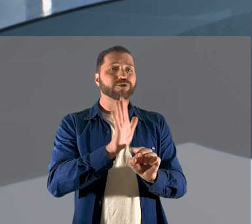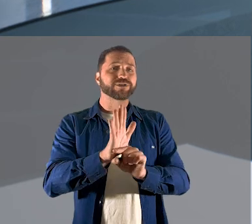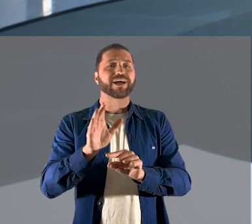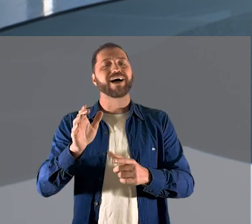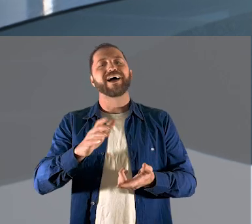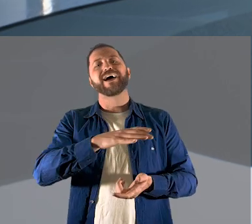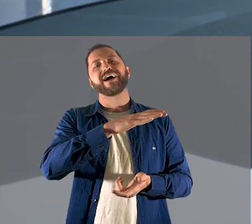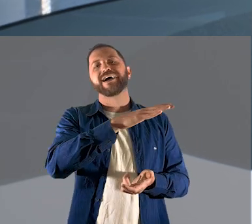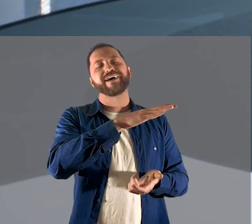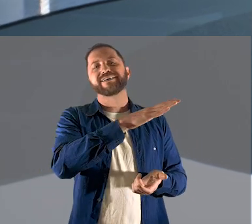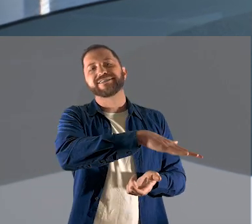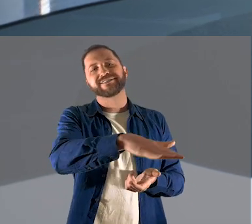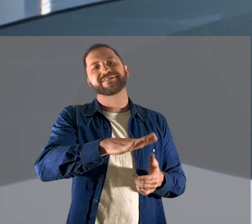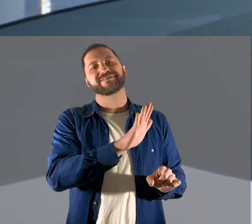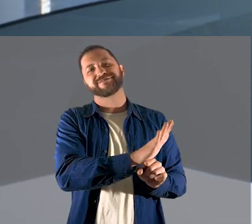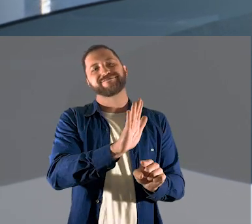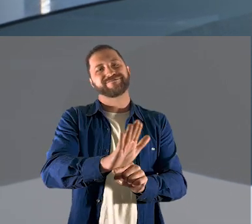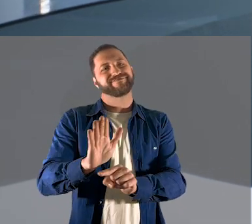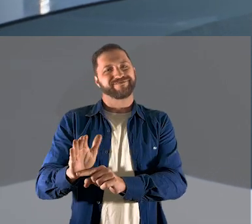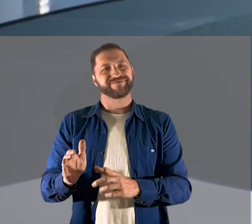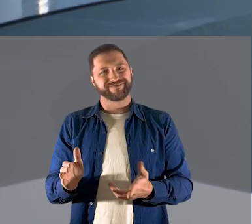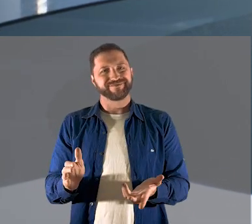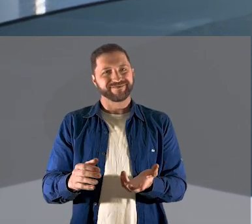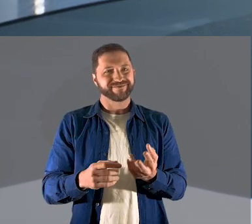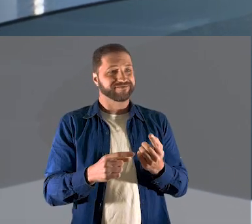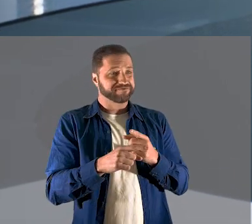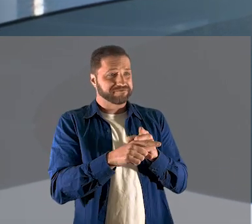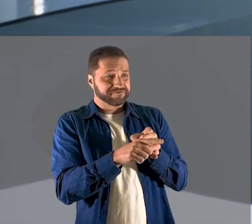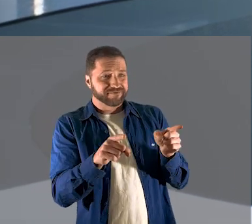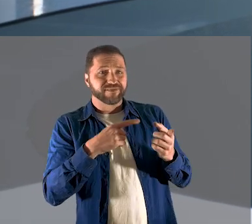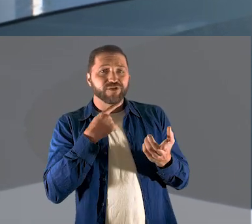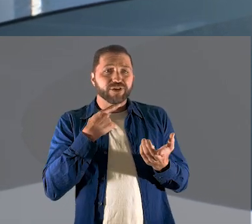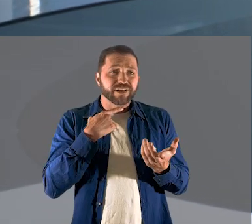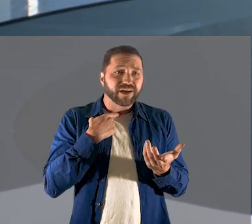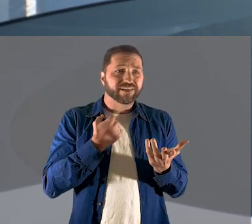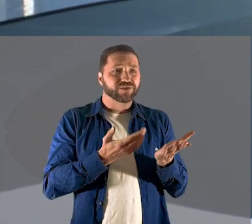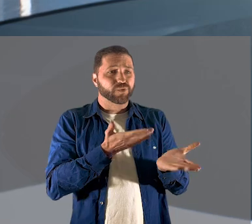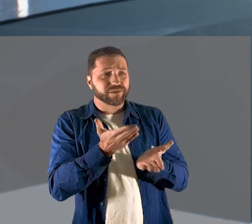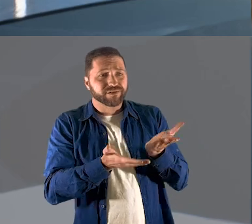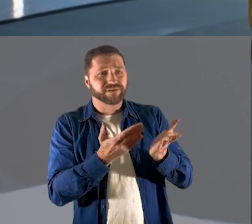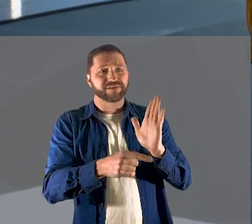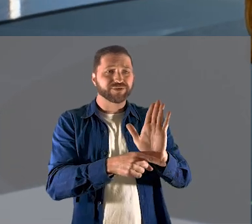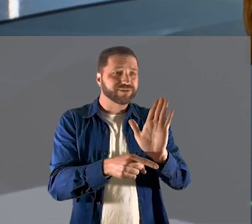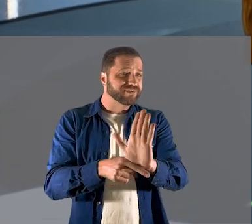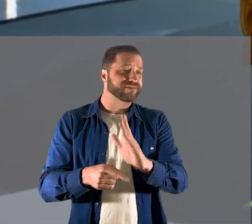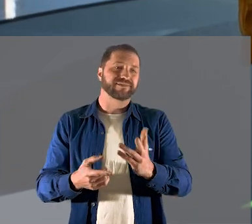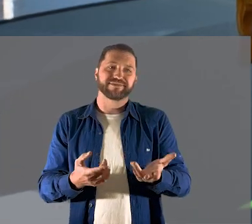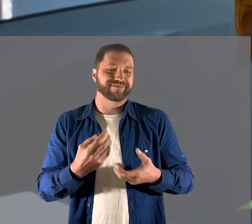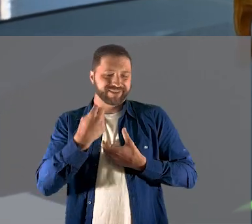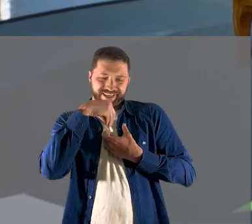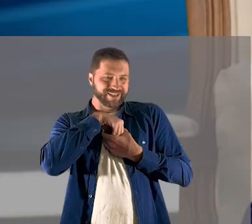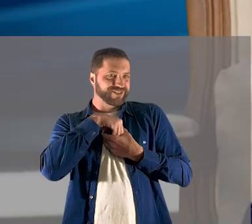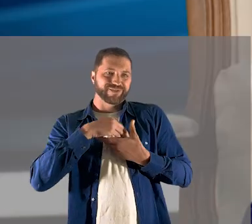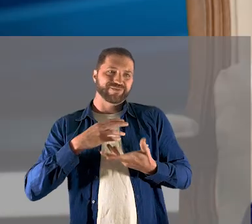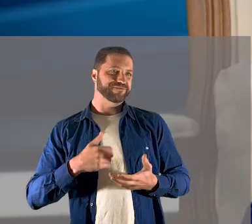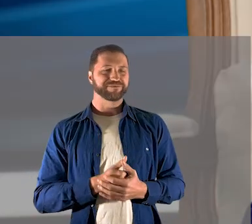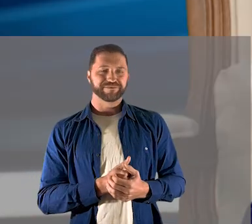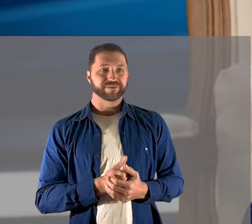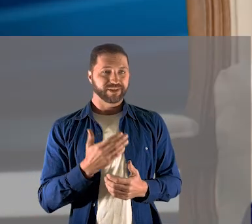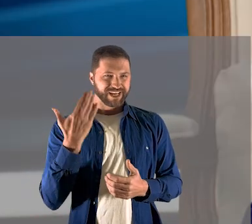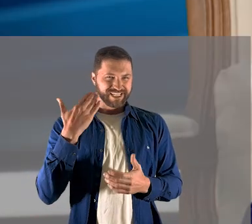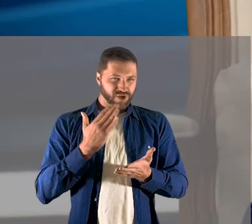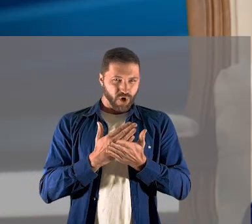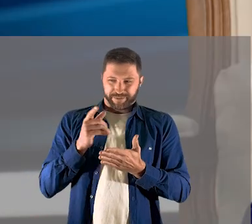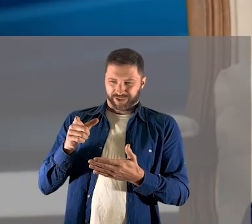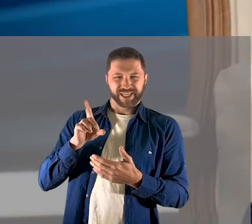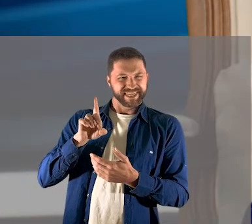eu quero ajudar ainda muito mais até eu morrer é nasceu de mim mesmo a essa vontade assim de querer ajudar sabe